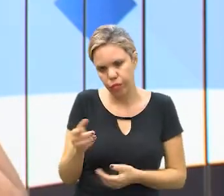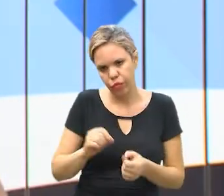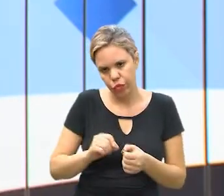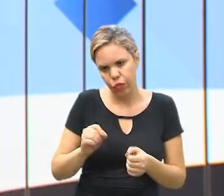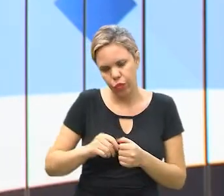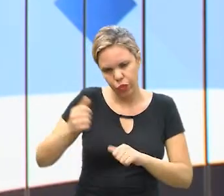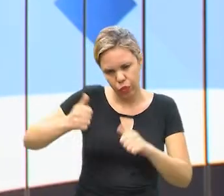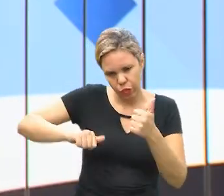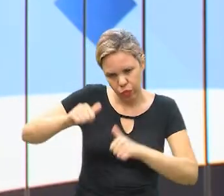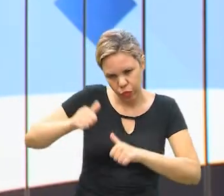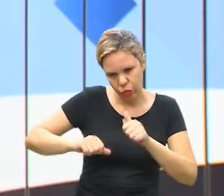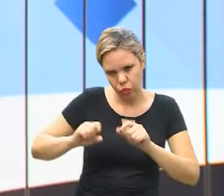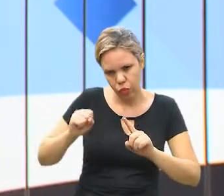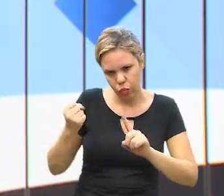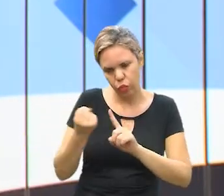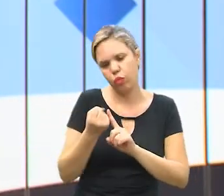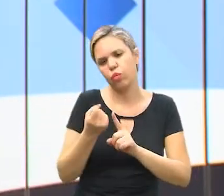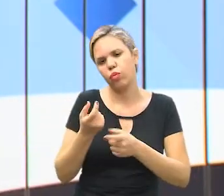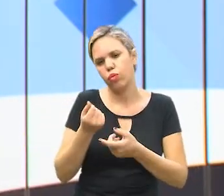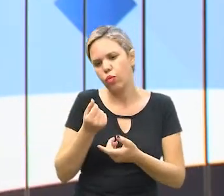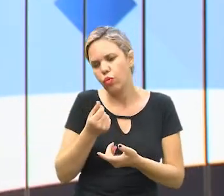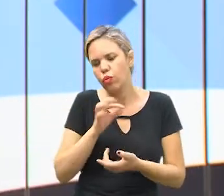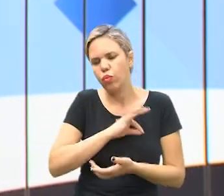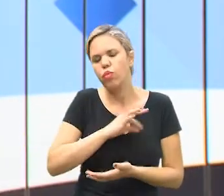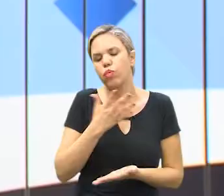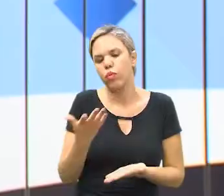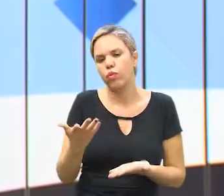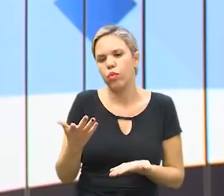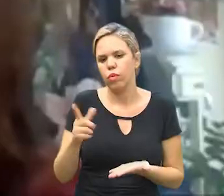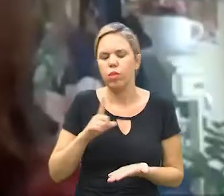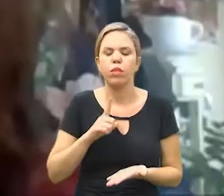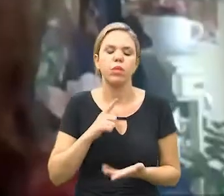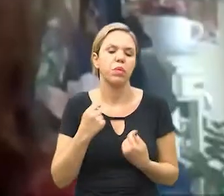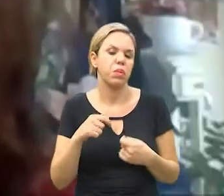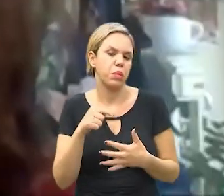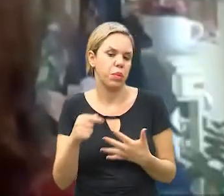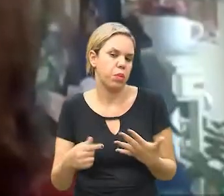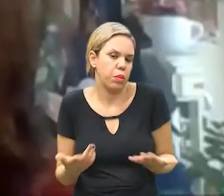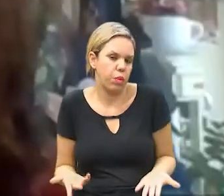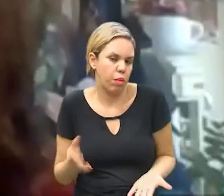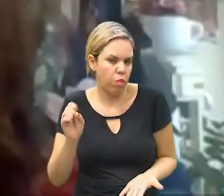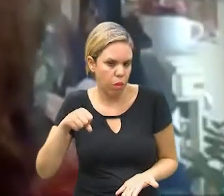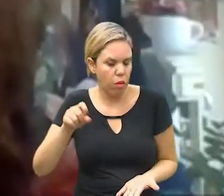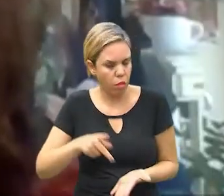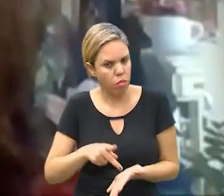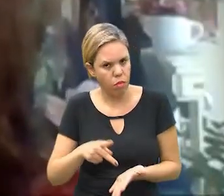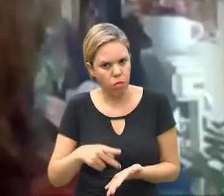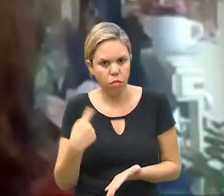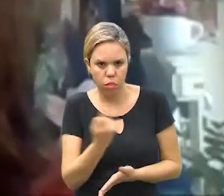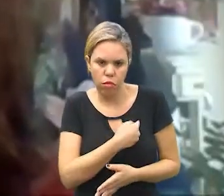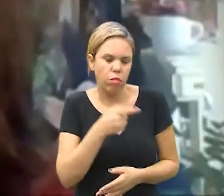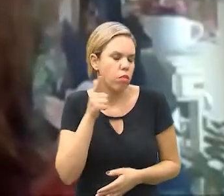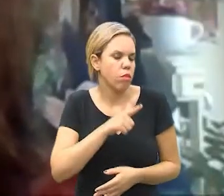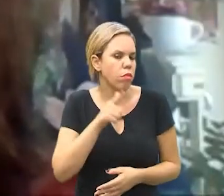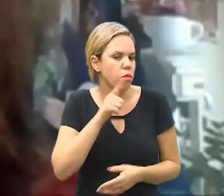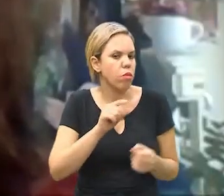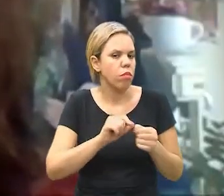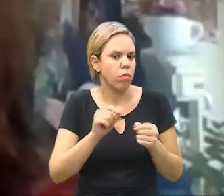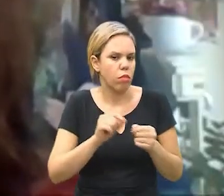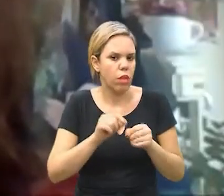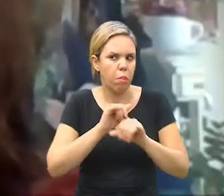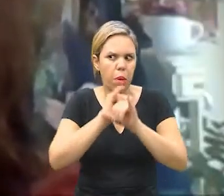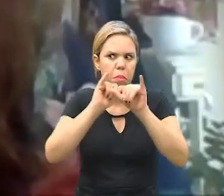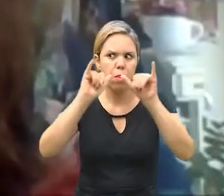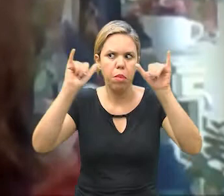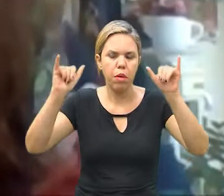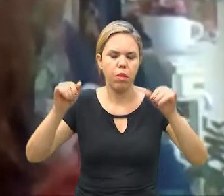fazem uma avaliação socioeconômica. Isso, exatamente. E além disso, nós também conseguimos fazer uma